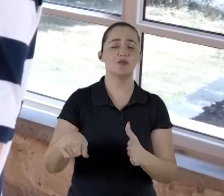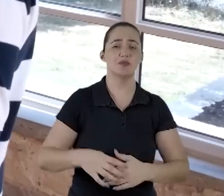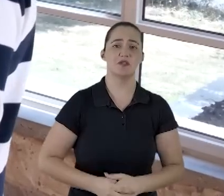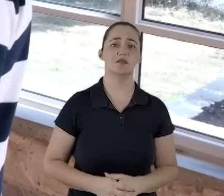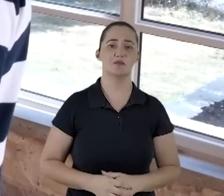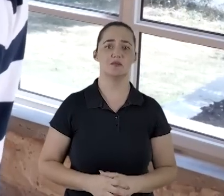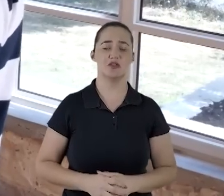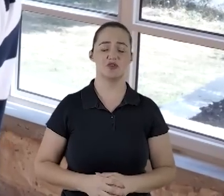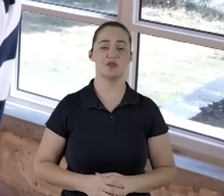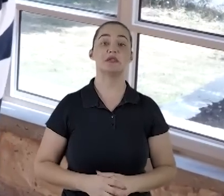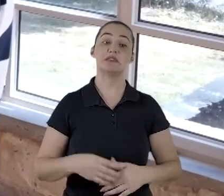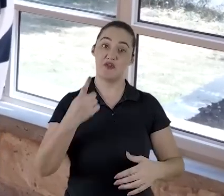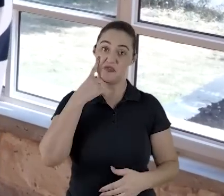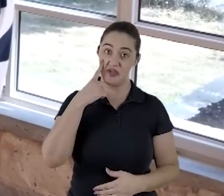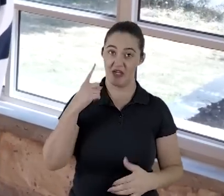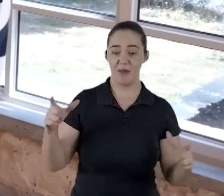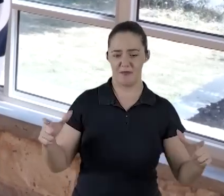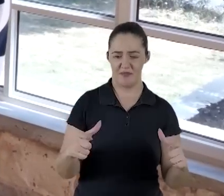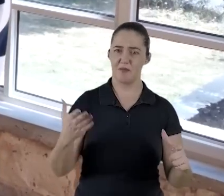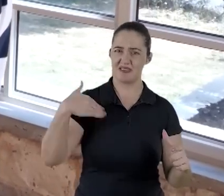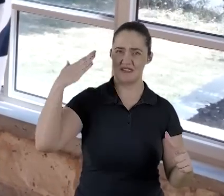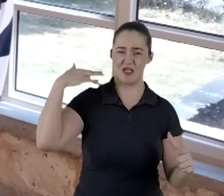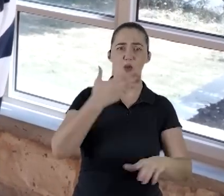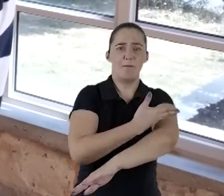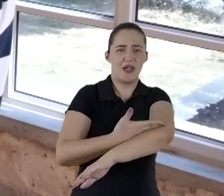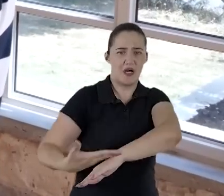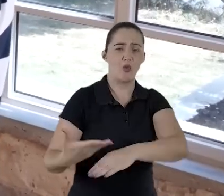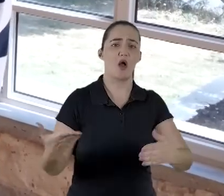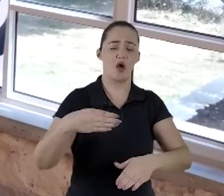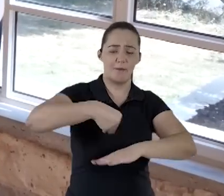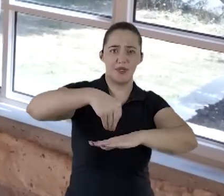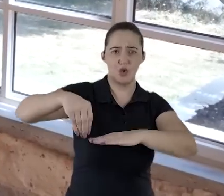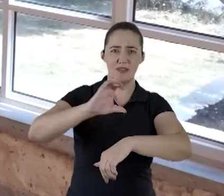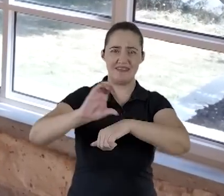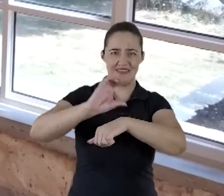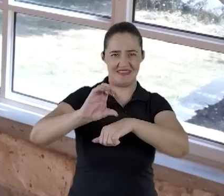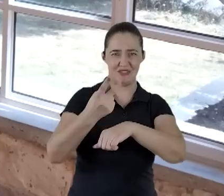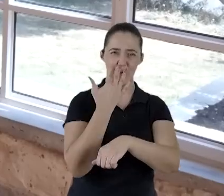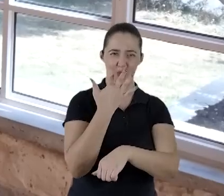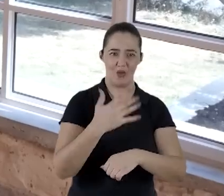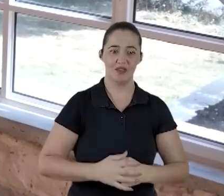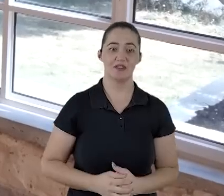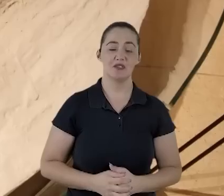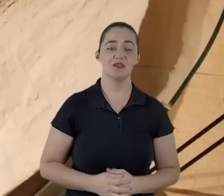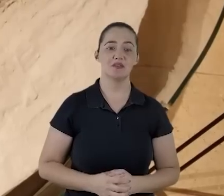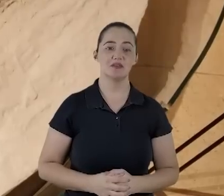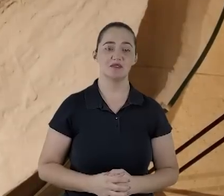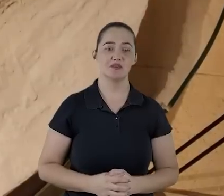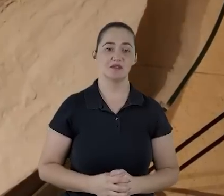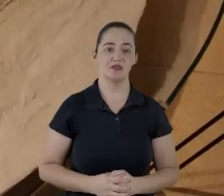Até a cor já está diferente, que era de uma cor branca, agora eles pintaram de cinza. E o que tem de novidade aqui? Vamos ver então? Isso.